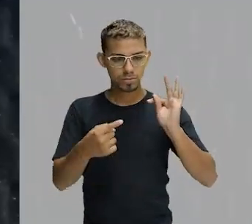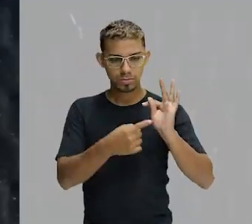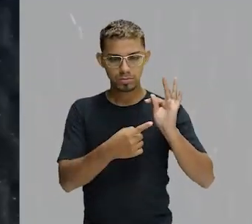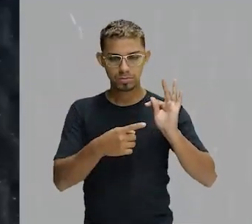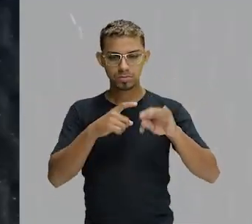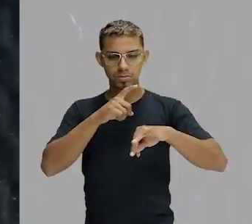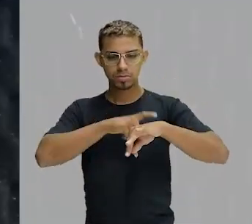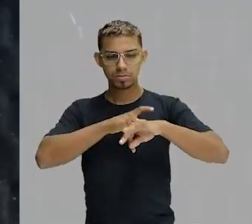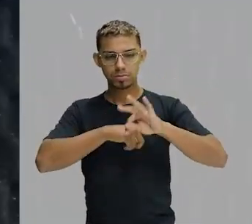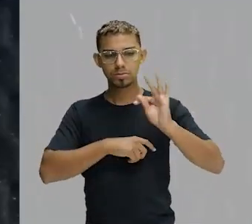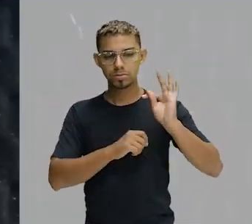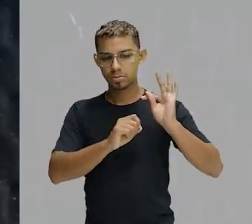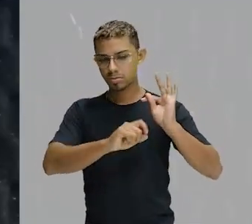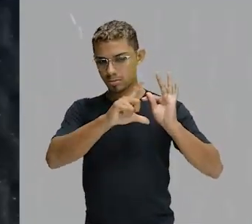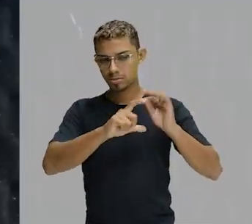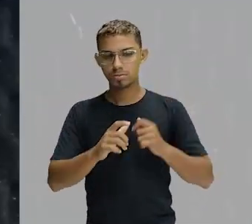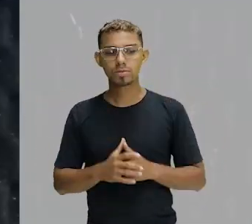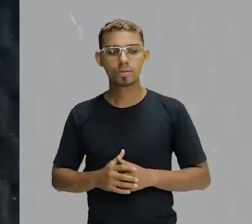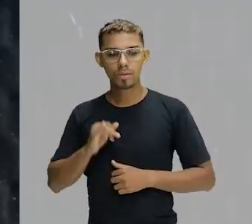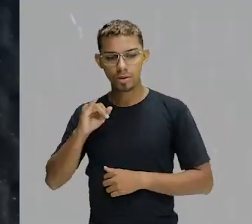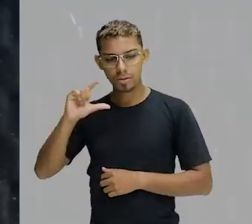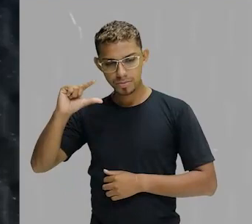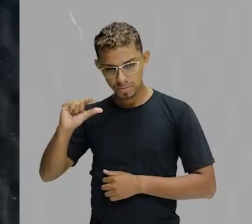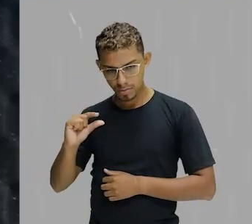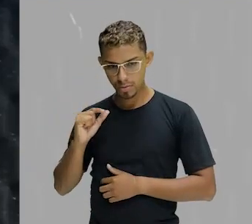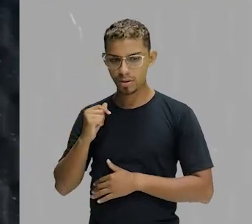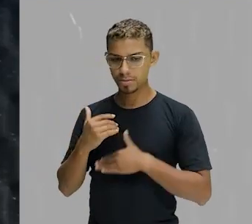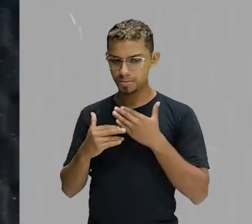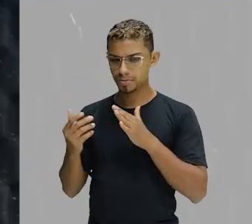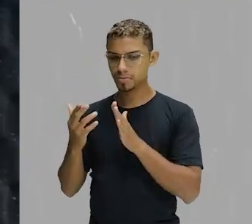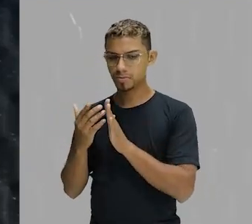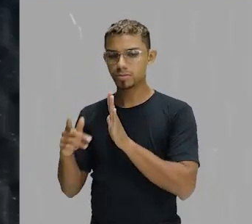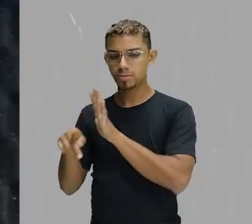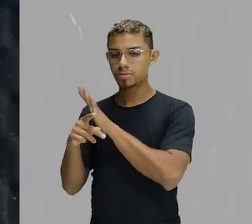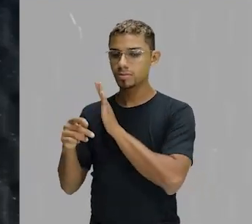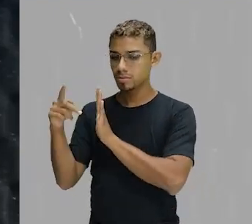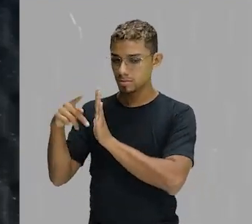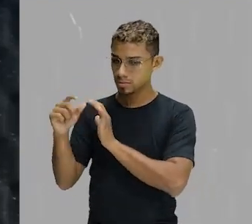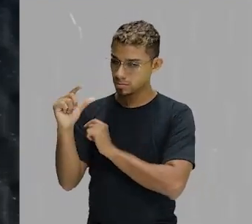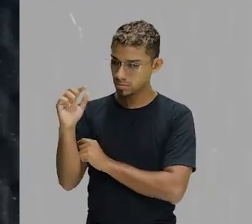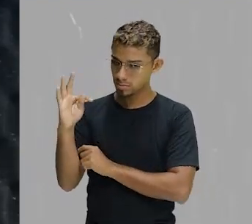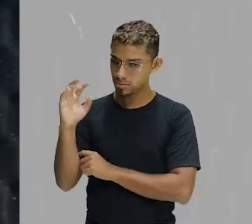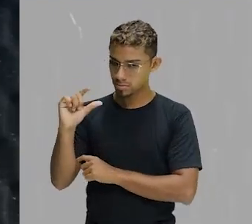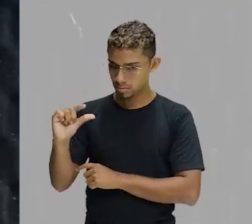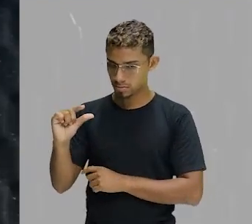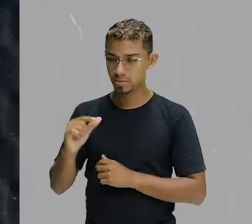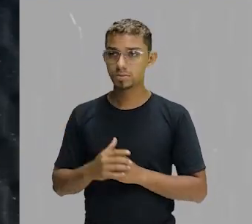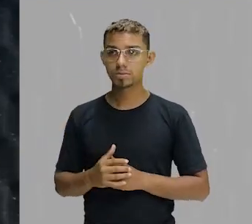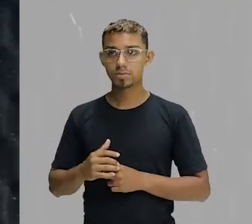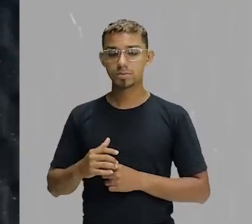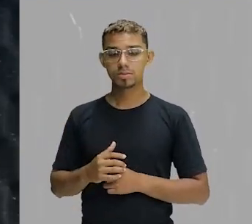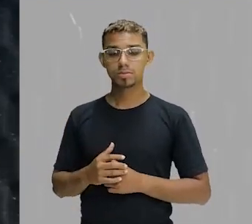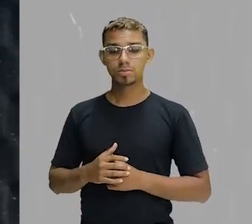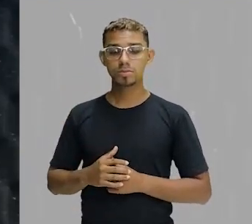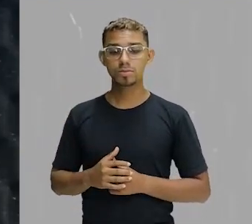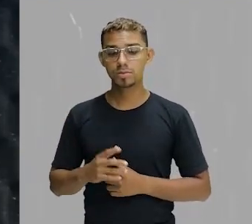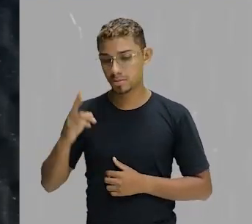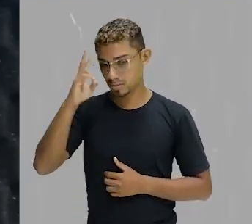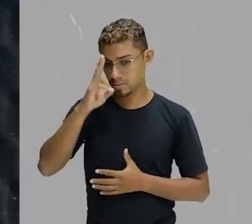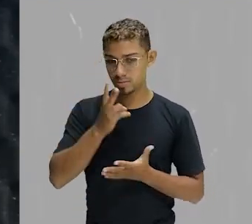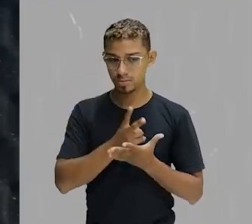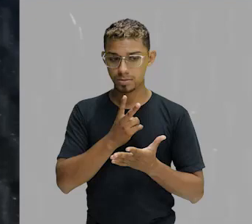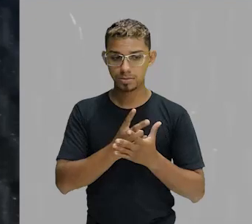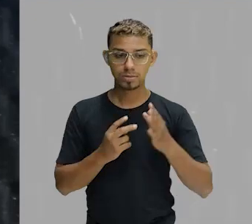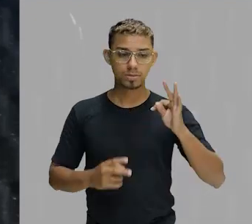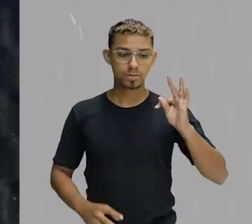I lá é maiúsculo e o T também. E Izinho é a taxa de crescimento relativa ao período Tzinho, lembrando sempre que se eu tiver